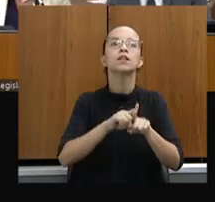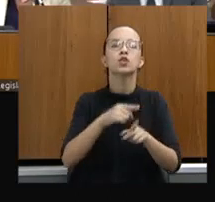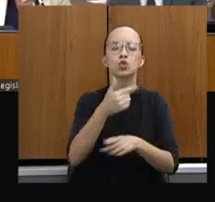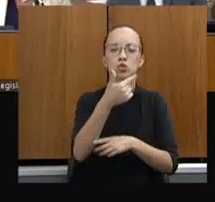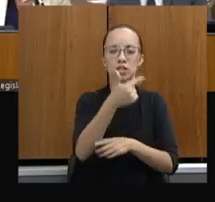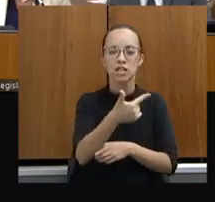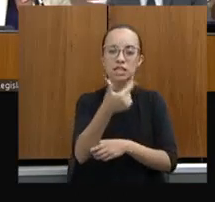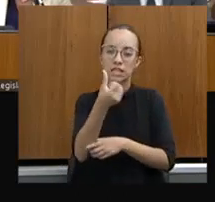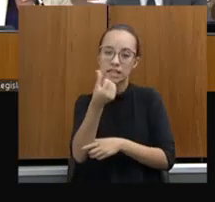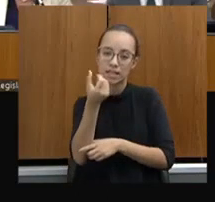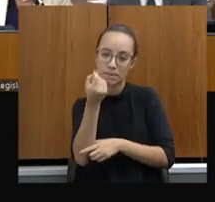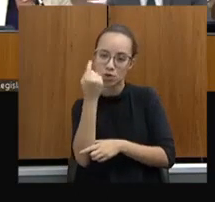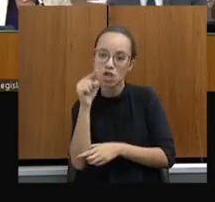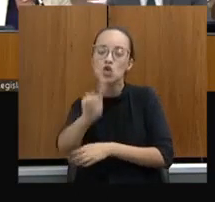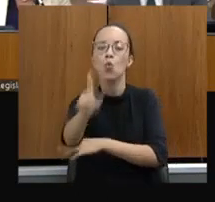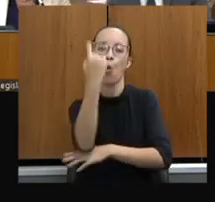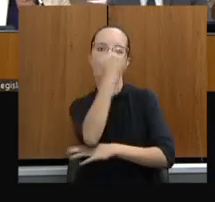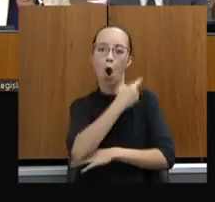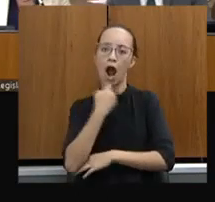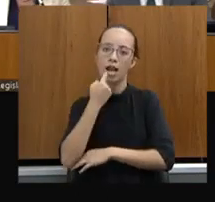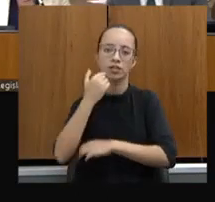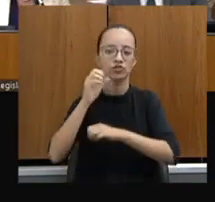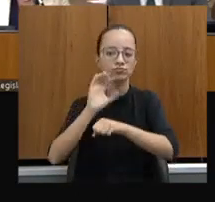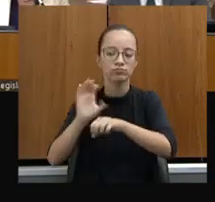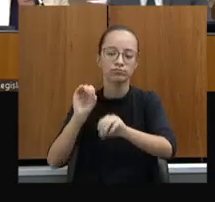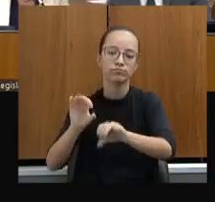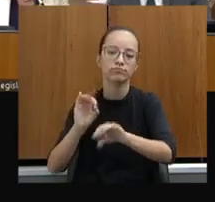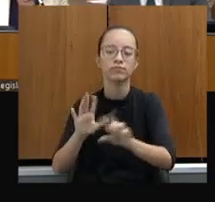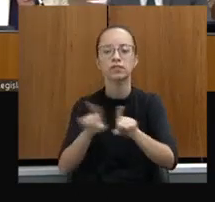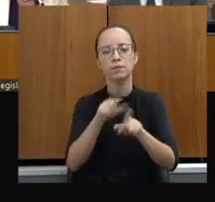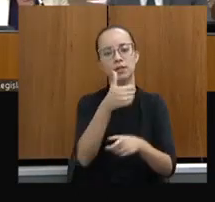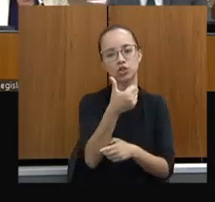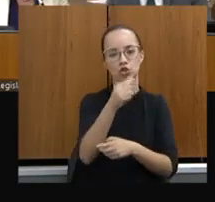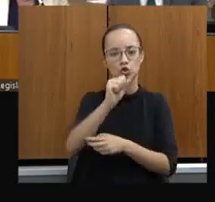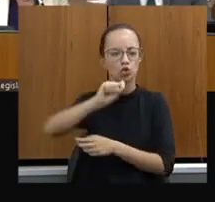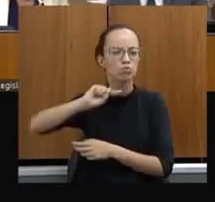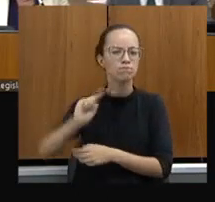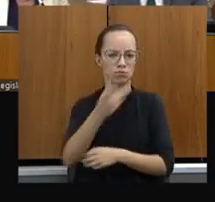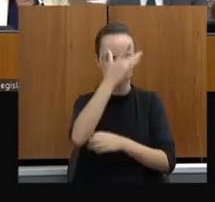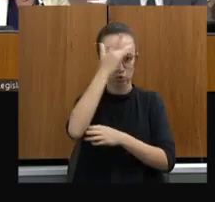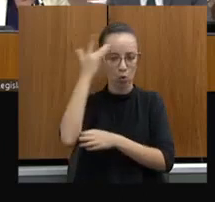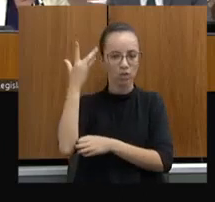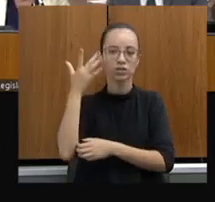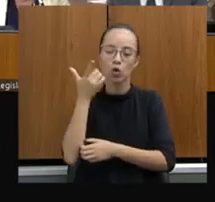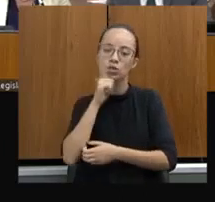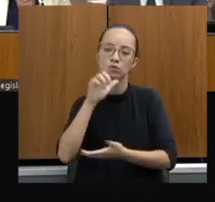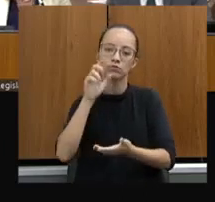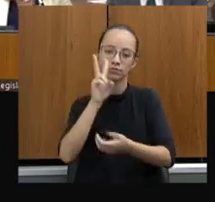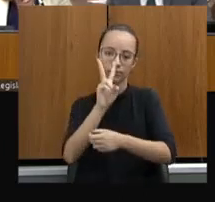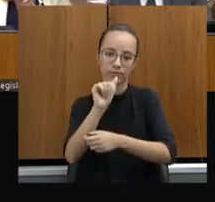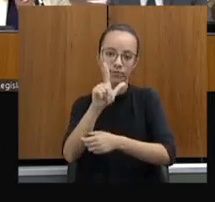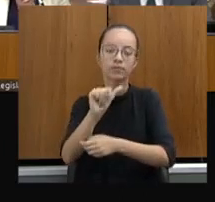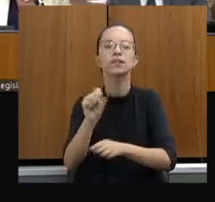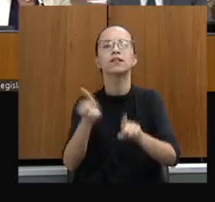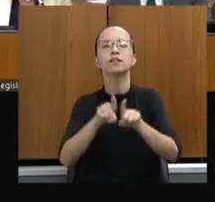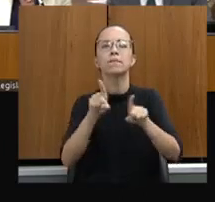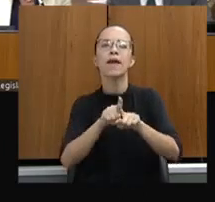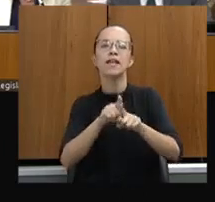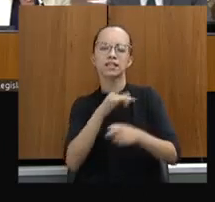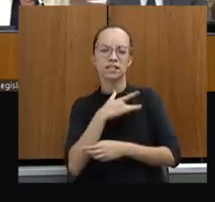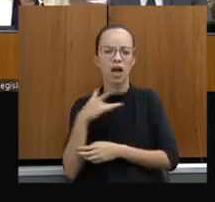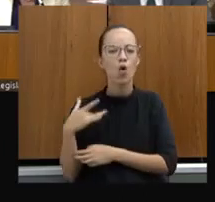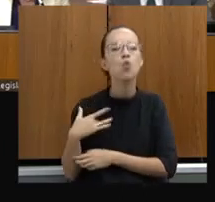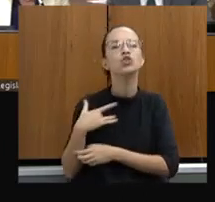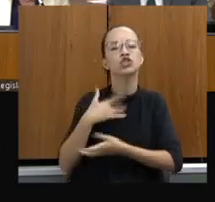de Treinamento a distância e no presencial Foram 18 mil empregados capacitados nós tivemos os programas de promoção na saúde que